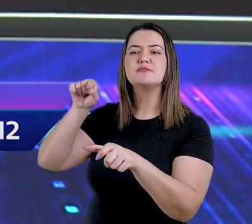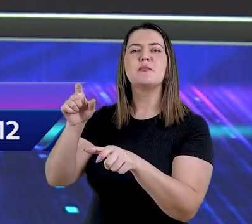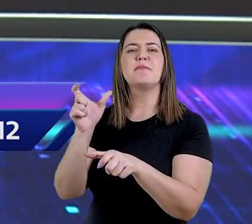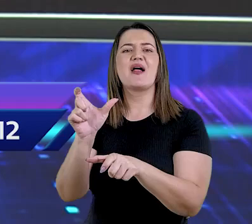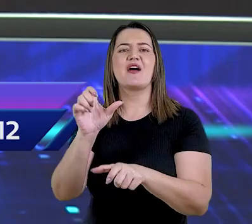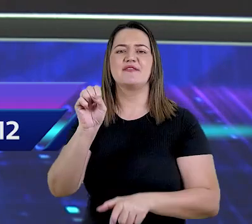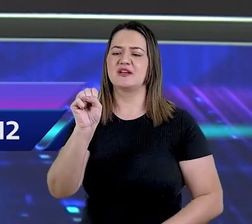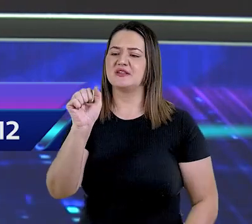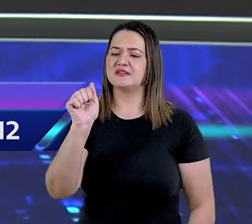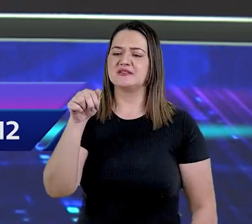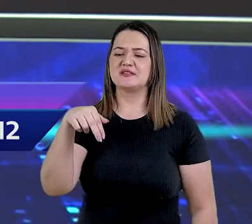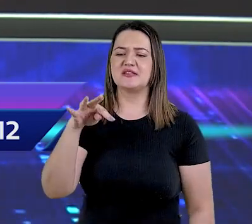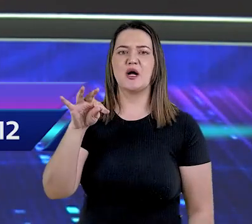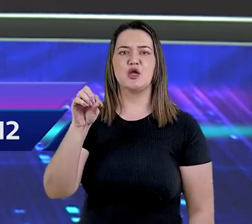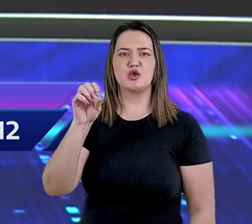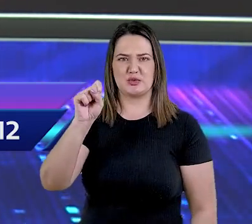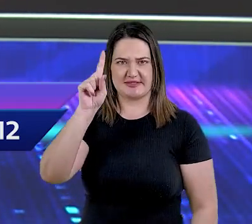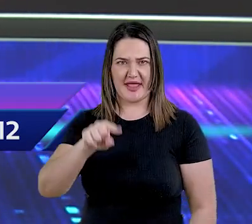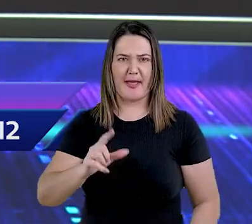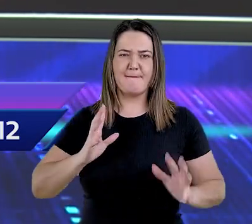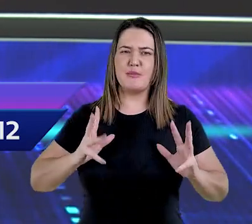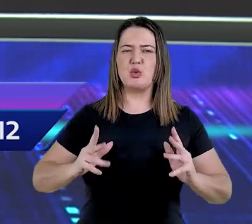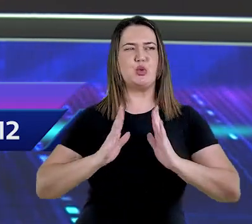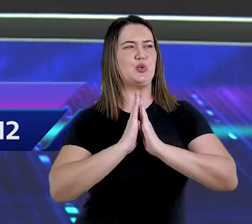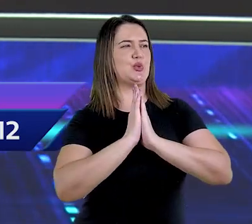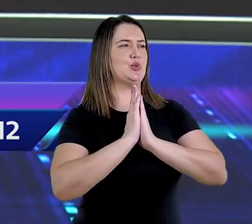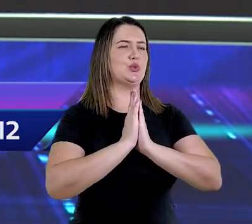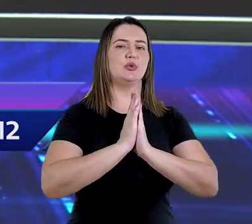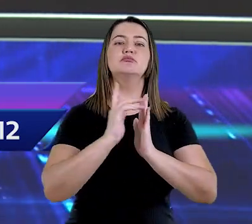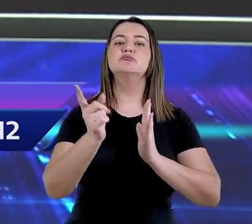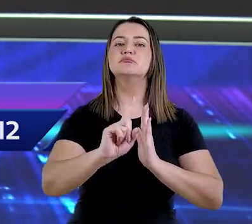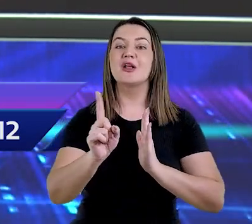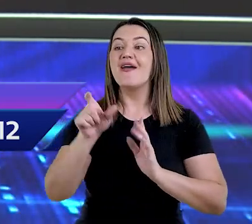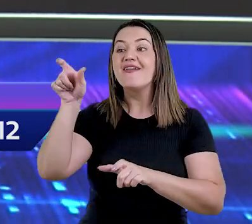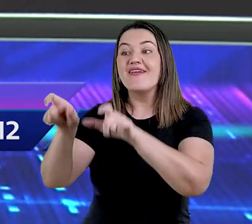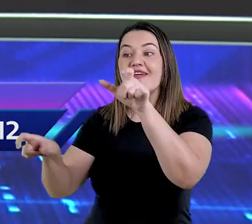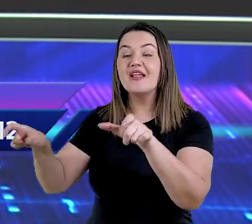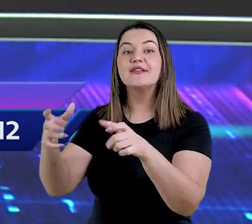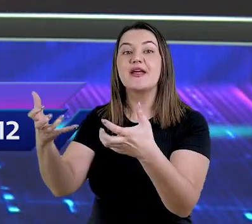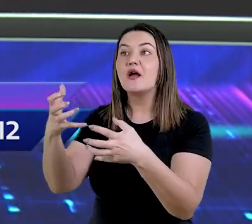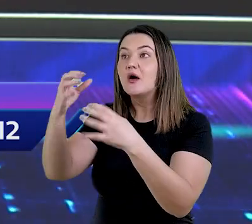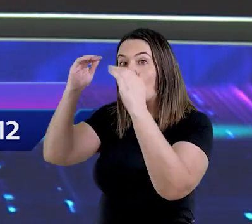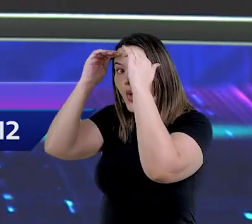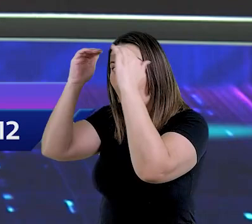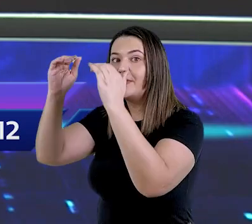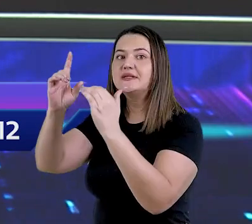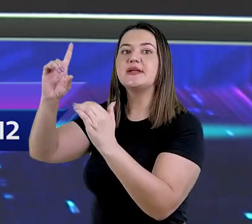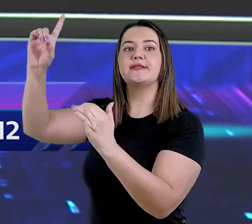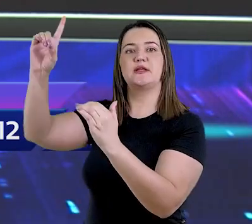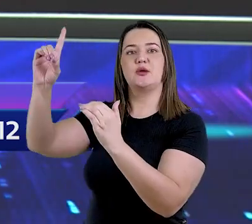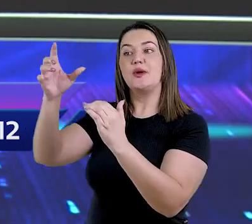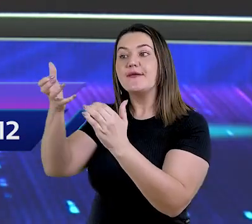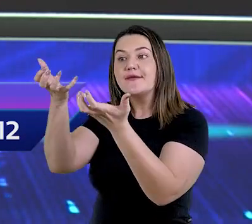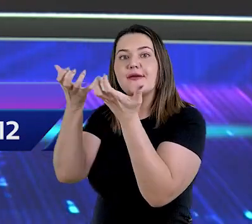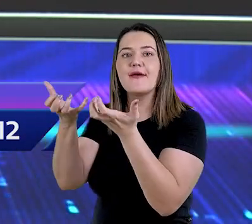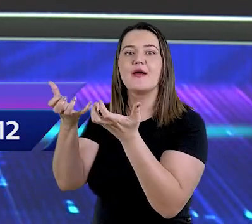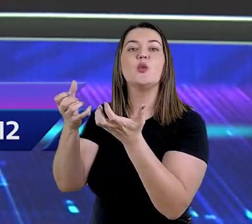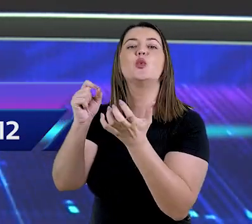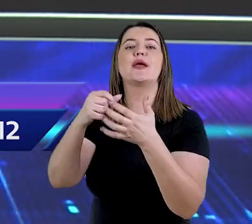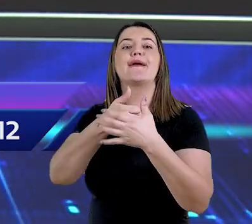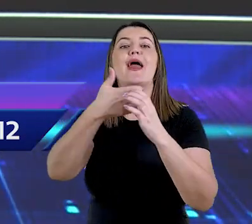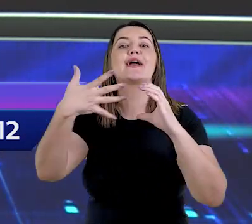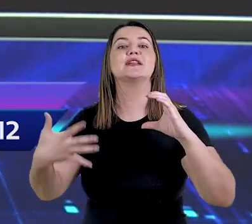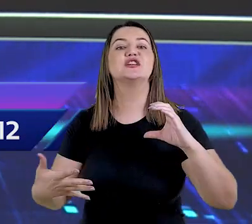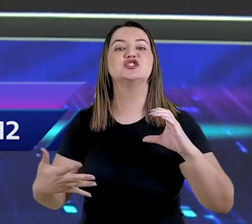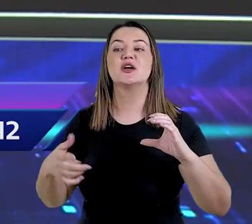os seguidores da palavra de Deus. Santos são aqueles que vivem de acordo com a revelação de Deus. E quem são eles? Olha aí, diz a Bíblia: